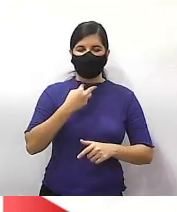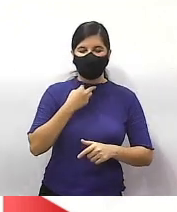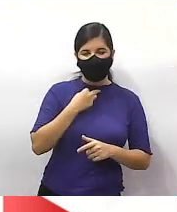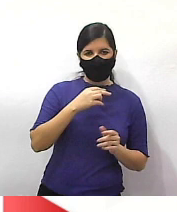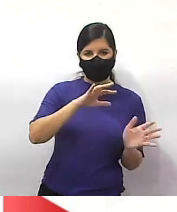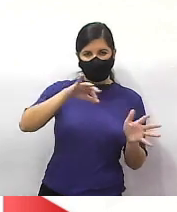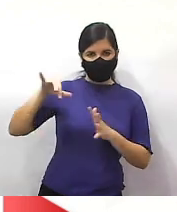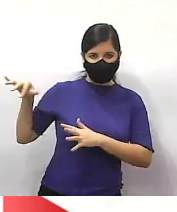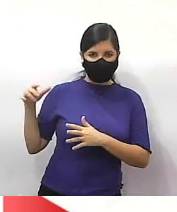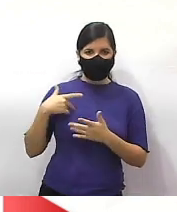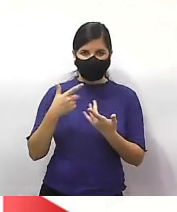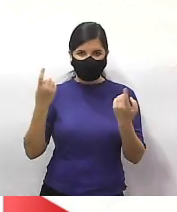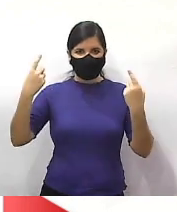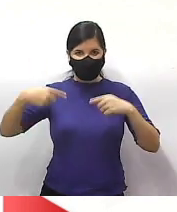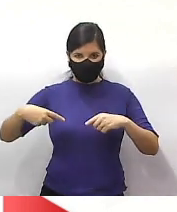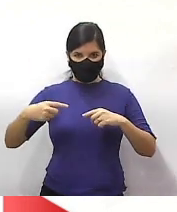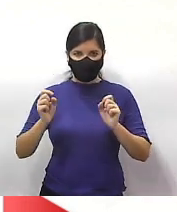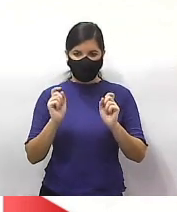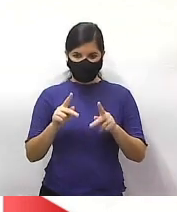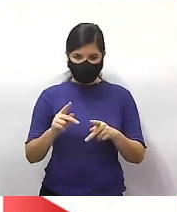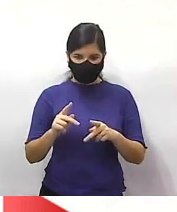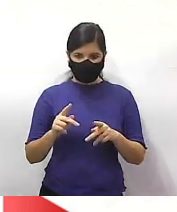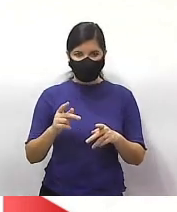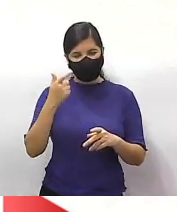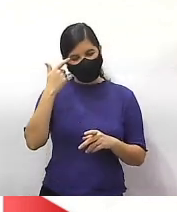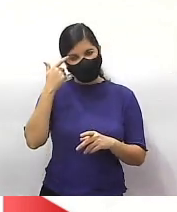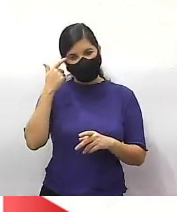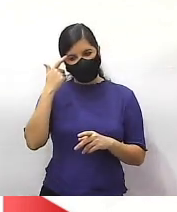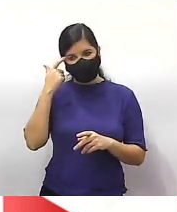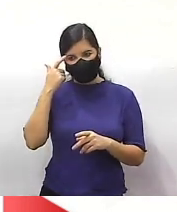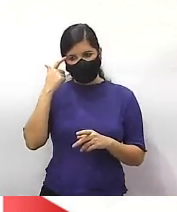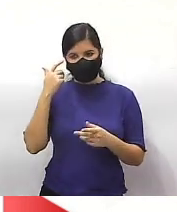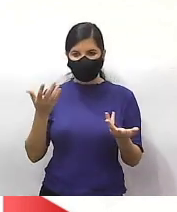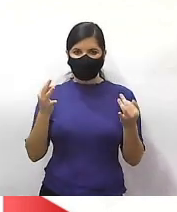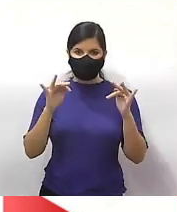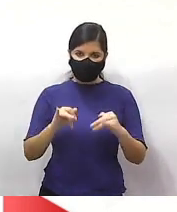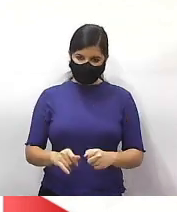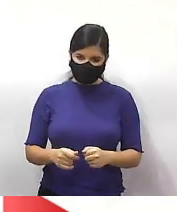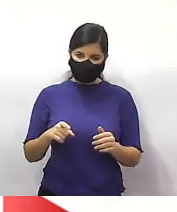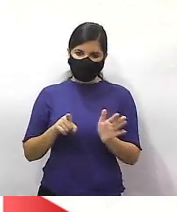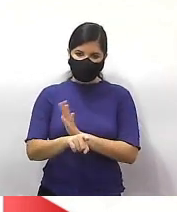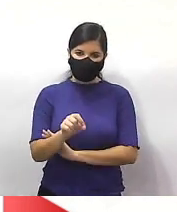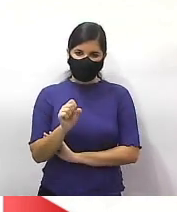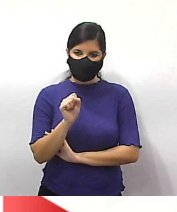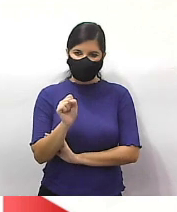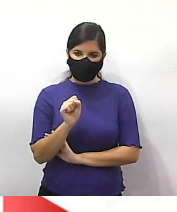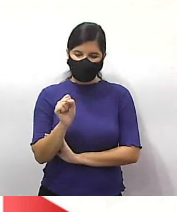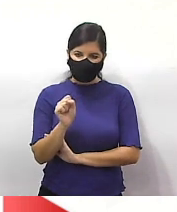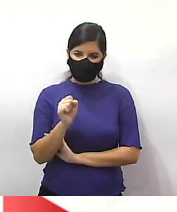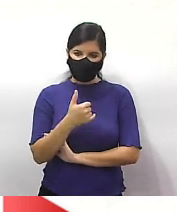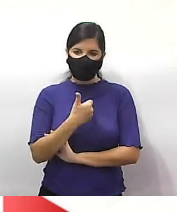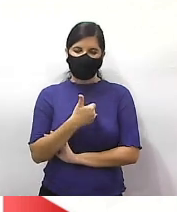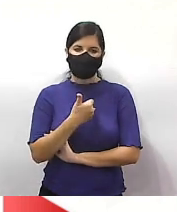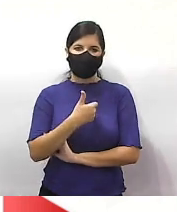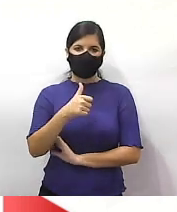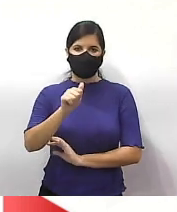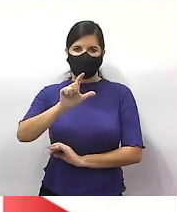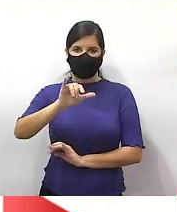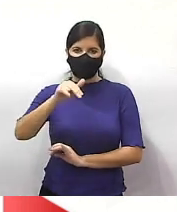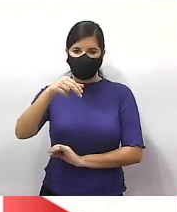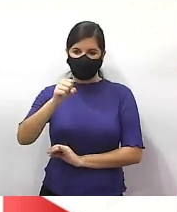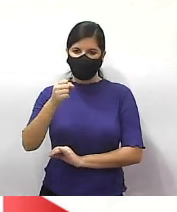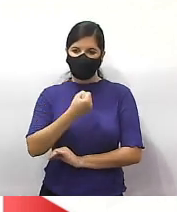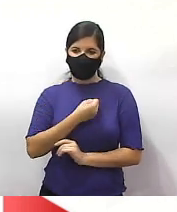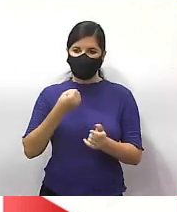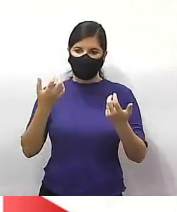de lado esse desafio, presta bastante atenção, ok? Vamos fechar com essa questão 8, a idade de Alisson é um número